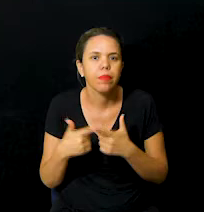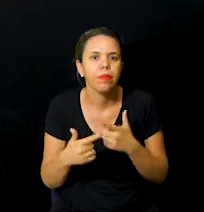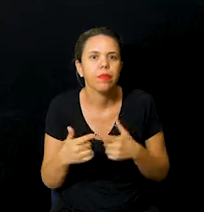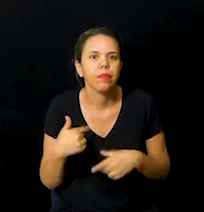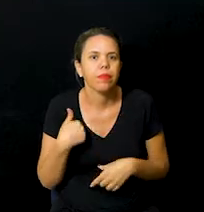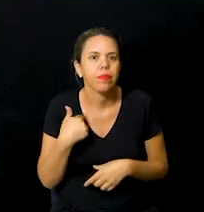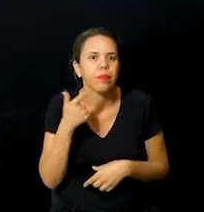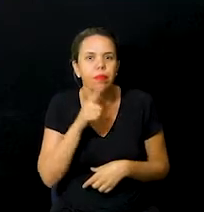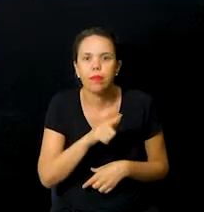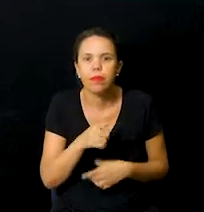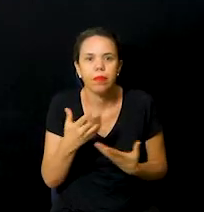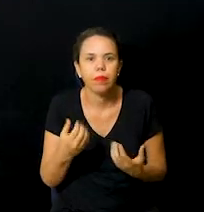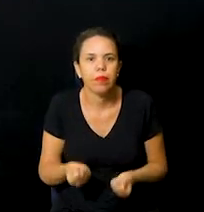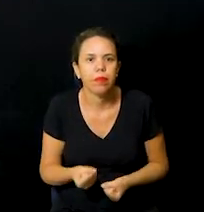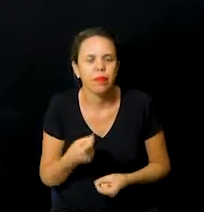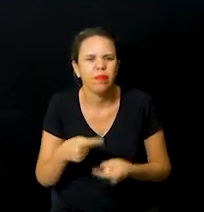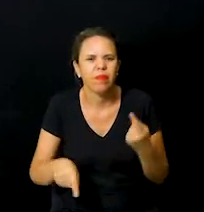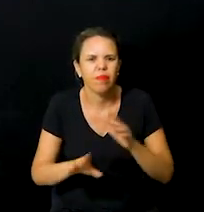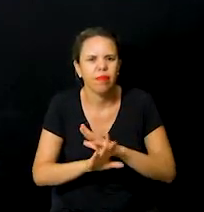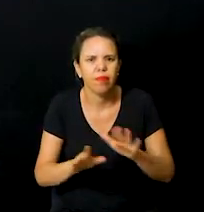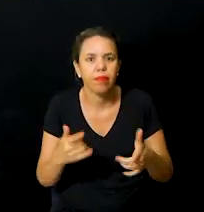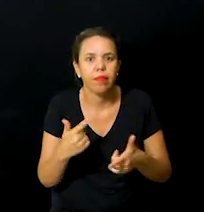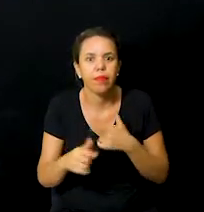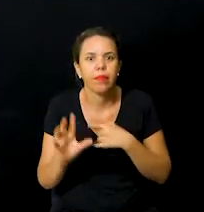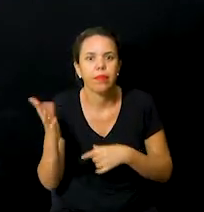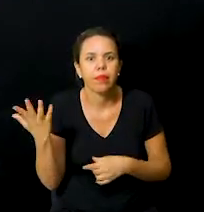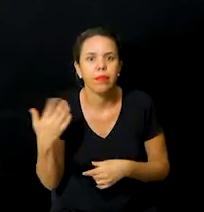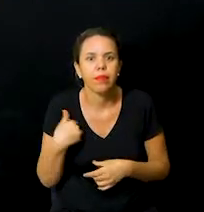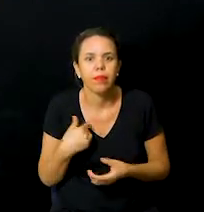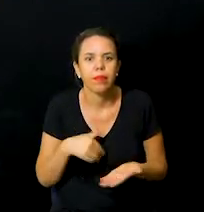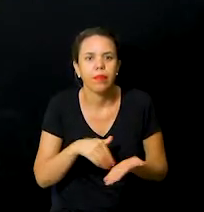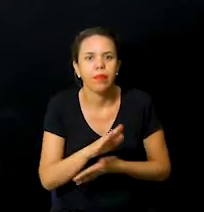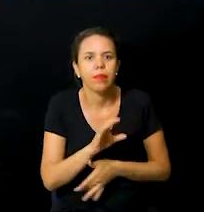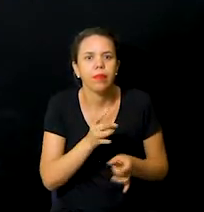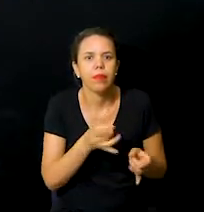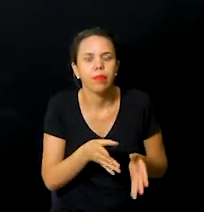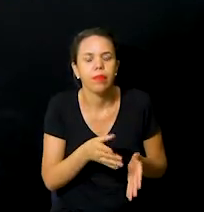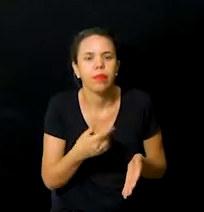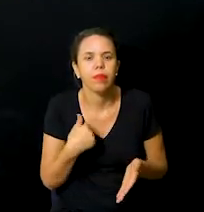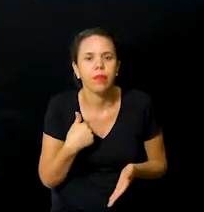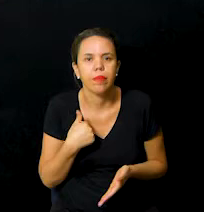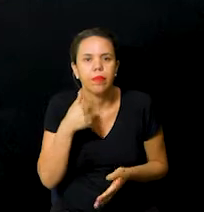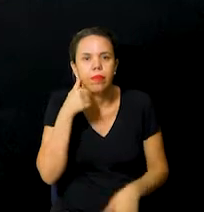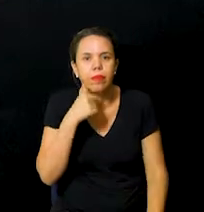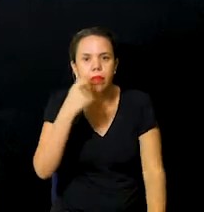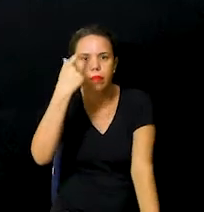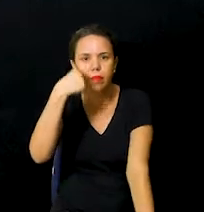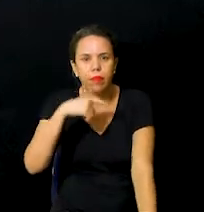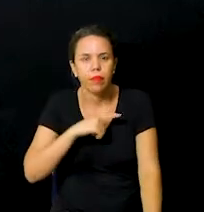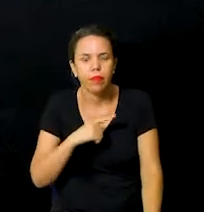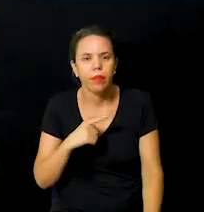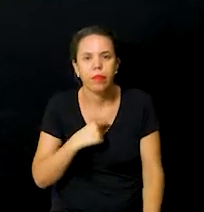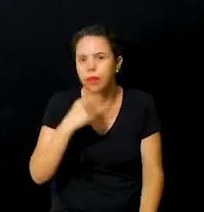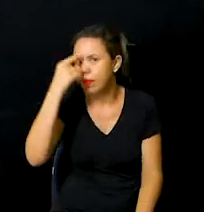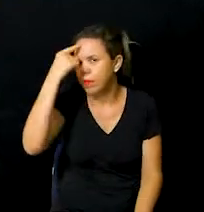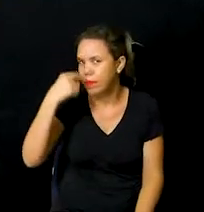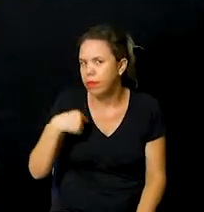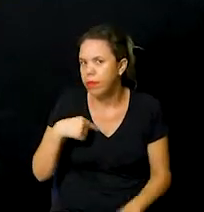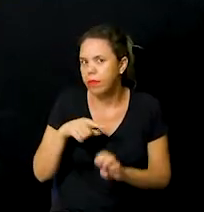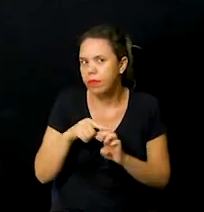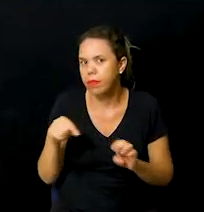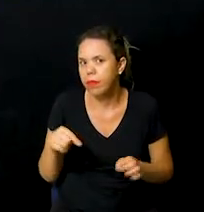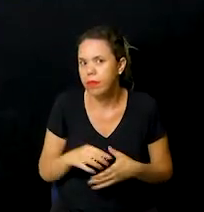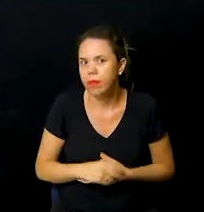acidente onde eu não fui muito conivente com a situação e acabou acontecendo a minha dispensa. Eu sou uma mulher que tem um perfil